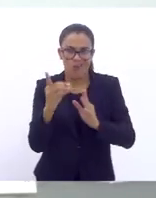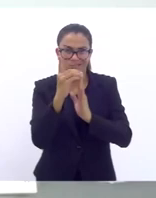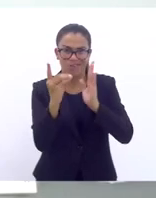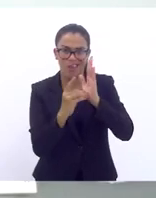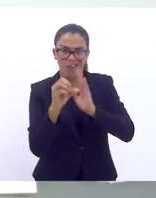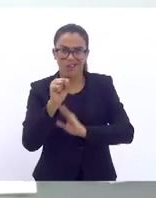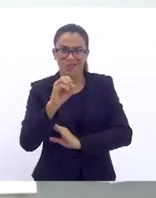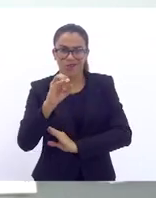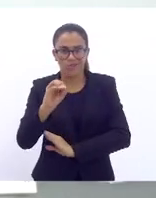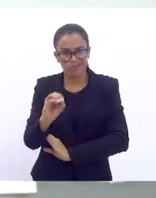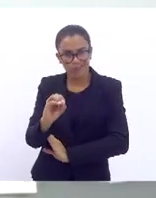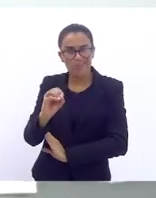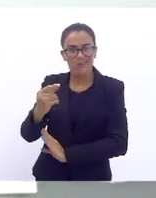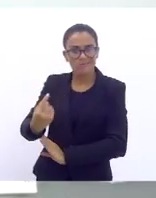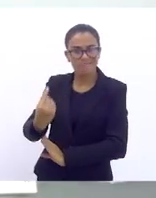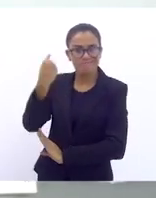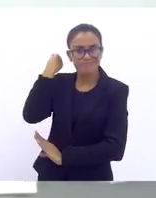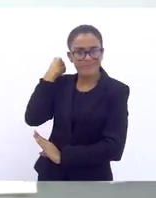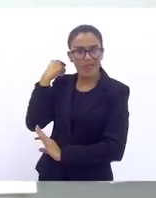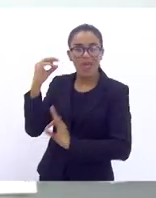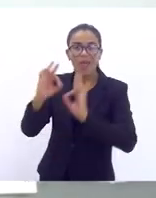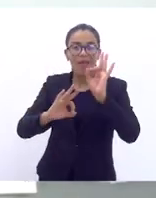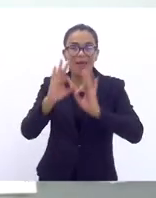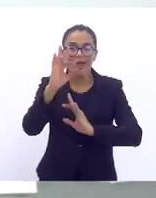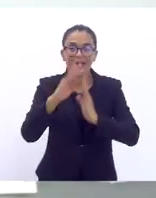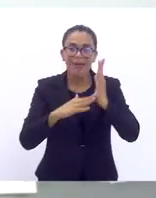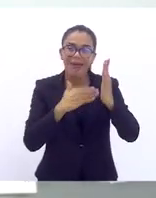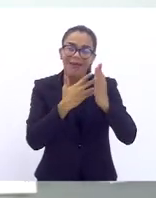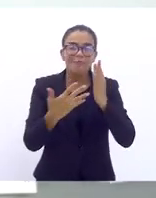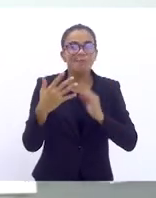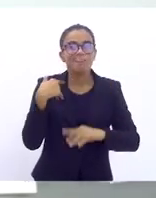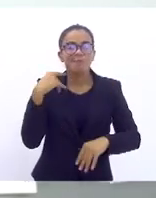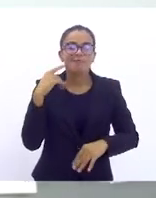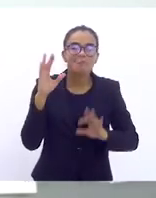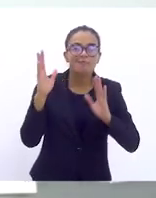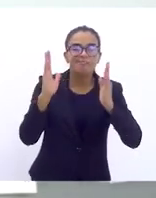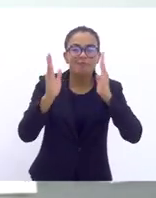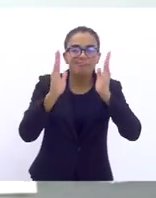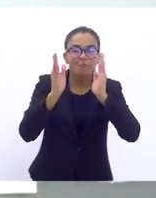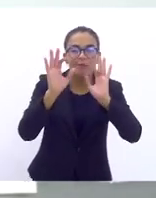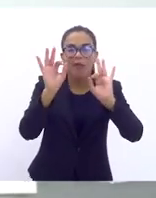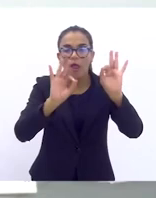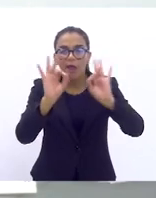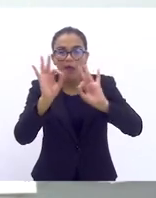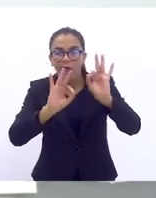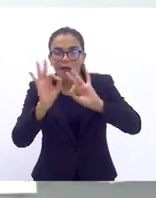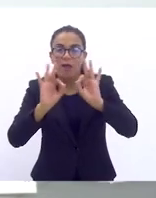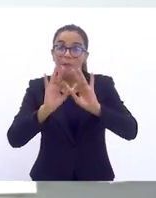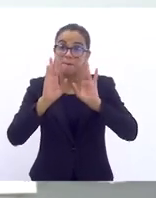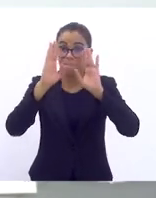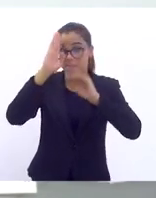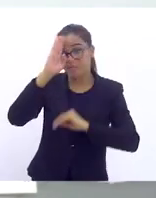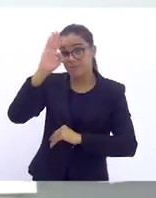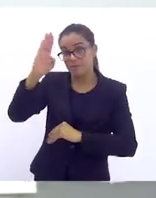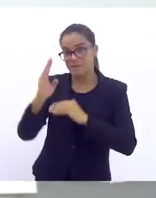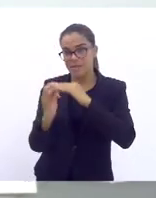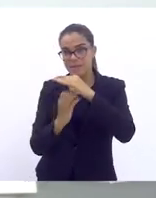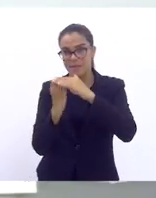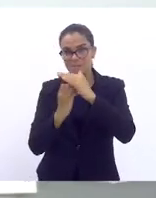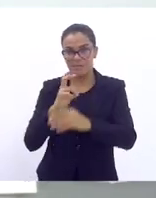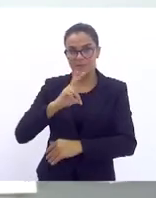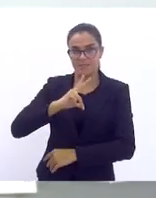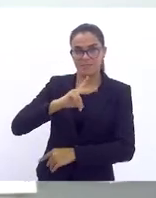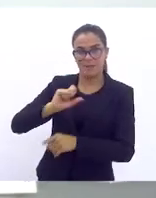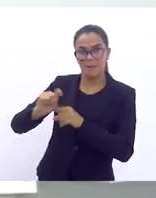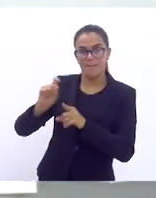80 onde você fazia um planejamento estimado sobretudo na iniciativa privada para os próximos